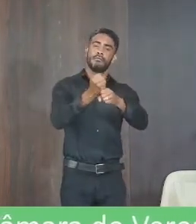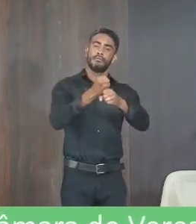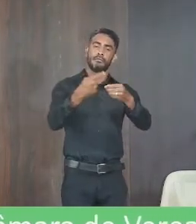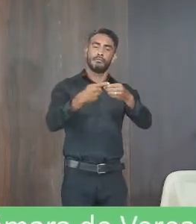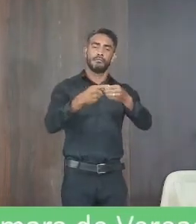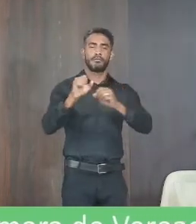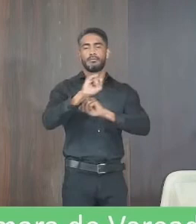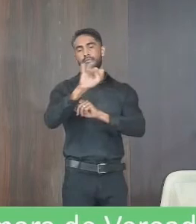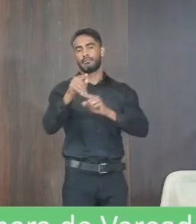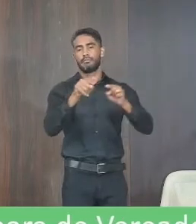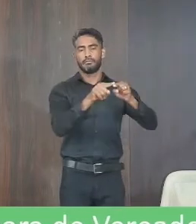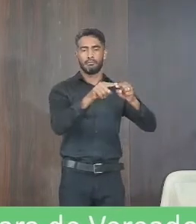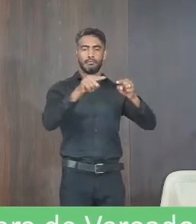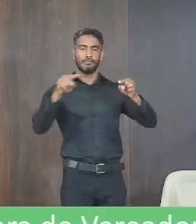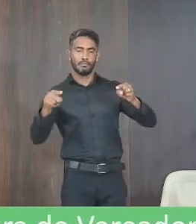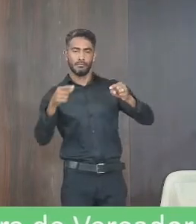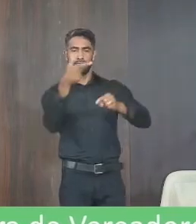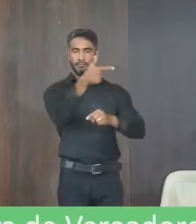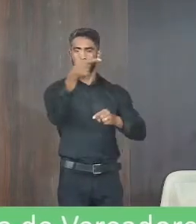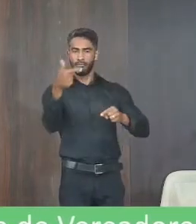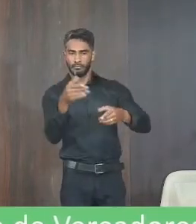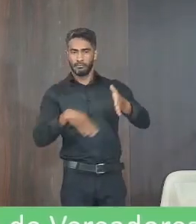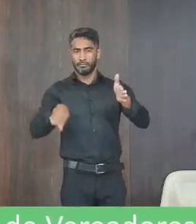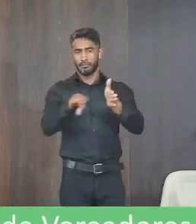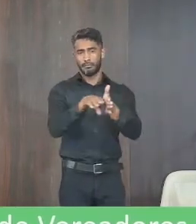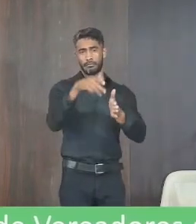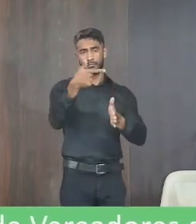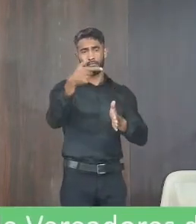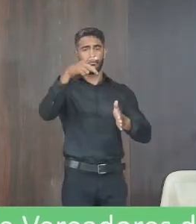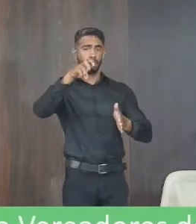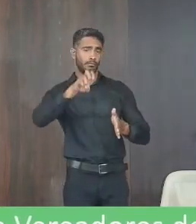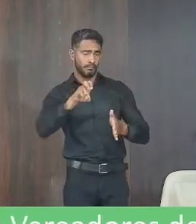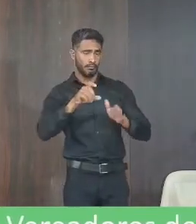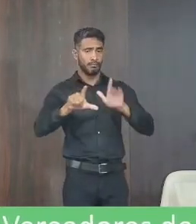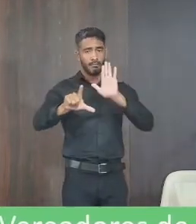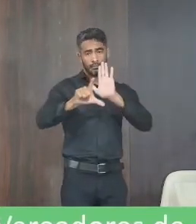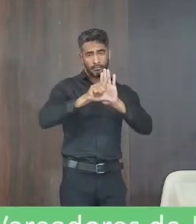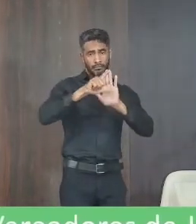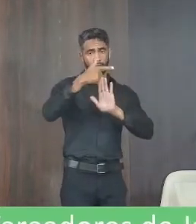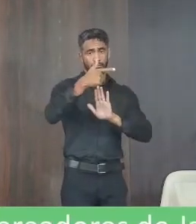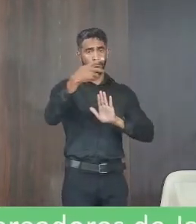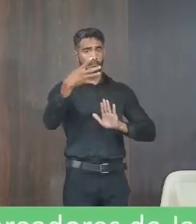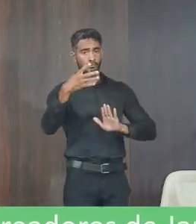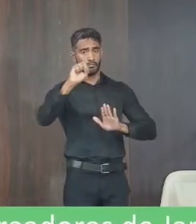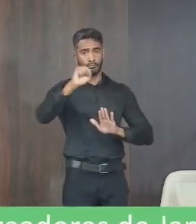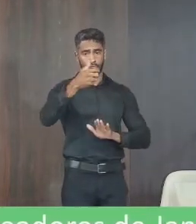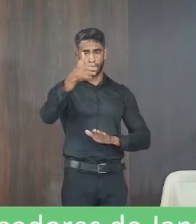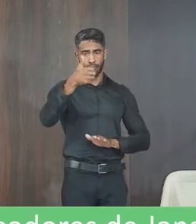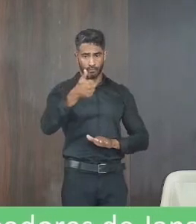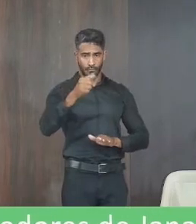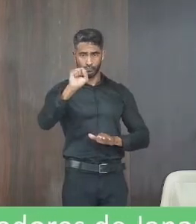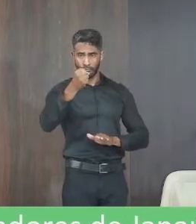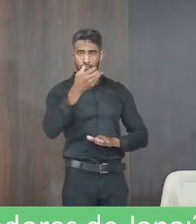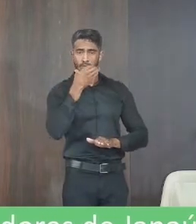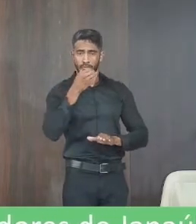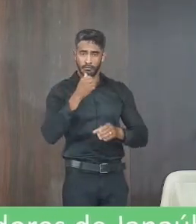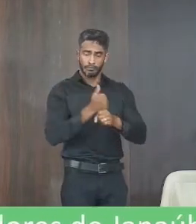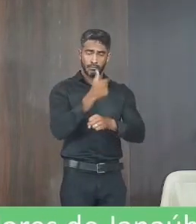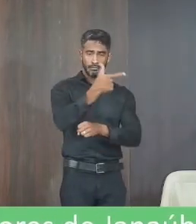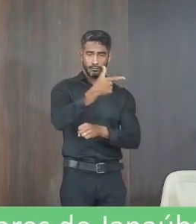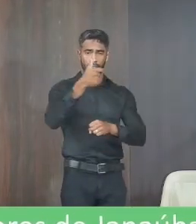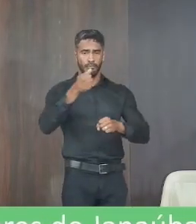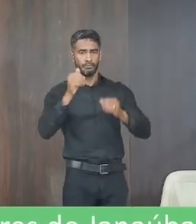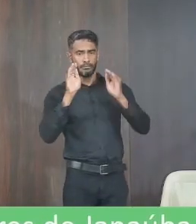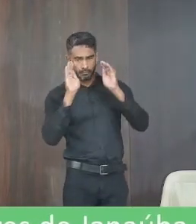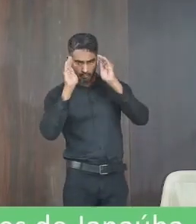do município de Janaúba para o período 2022 a 2025 e a lei municipal 2481 de 8 de dezembro de 2021